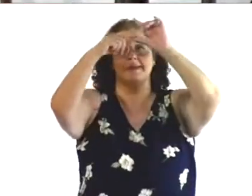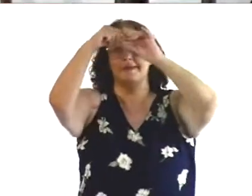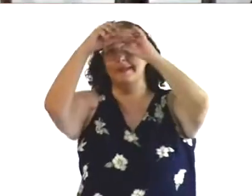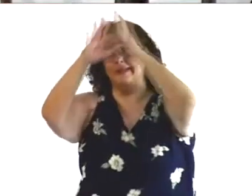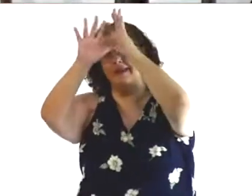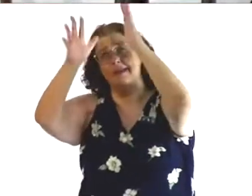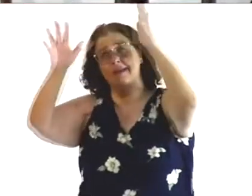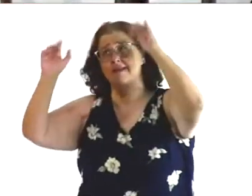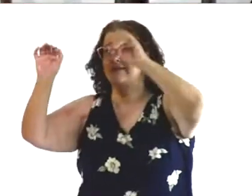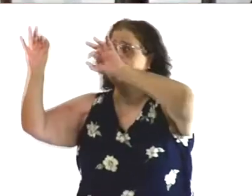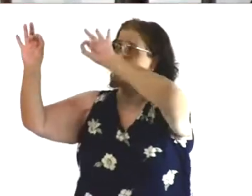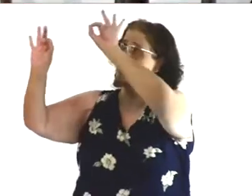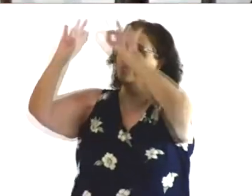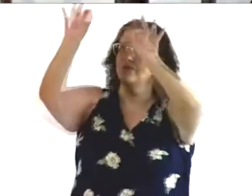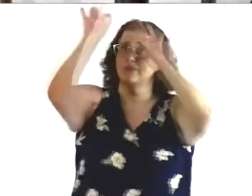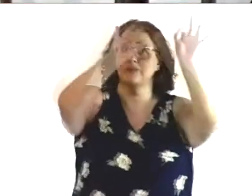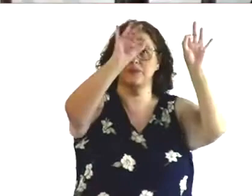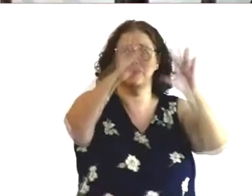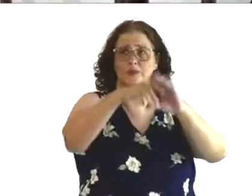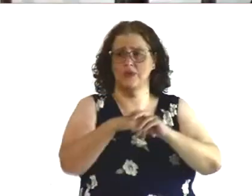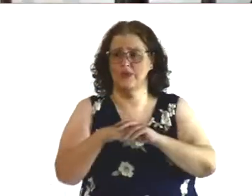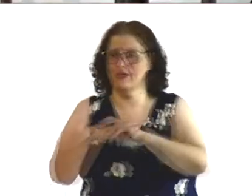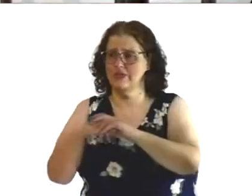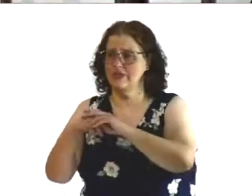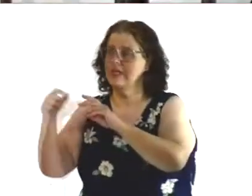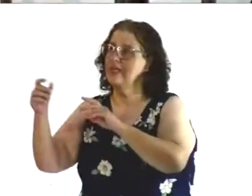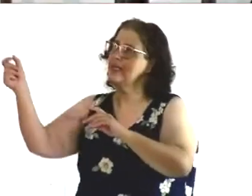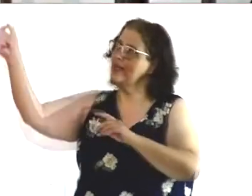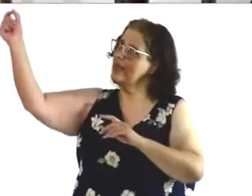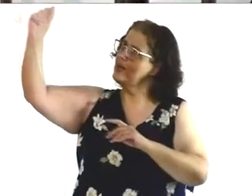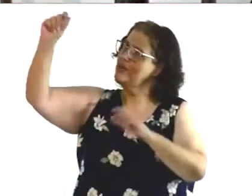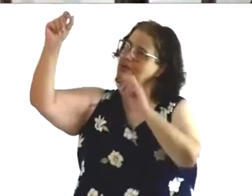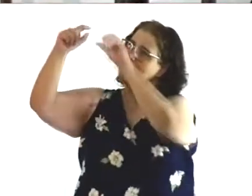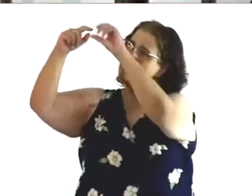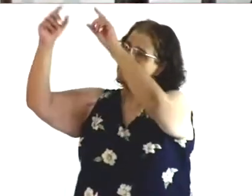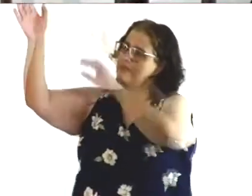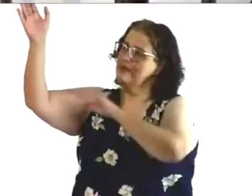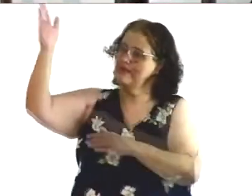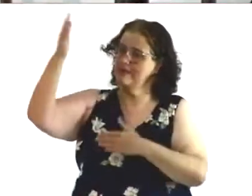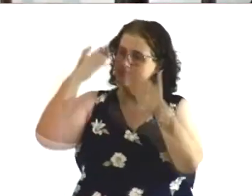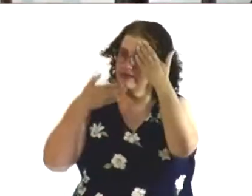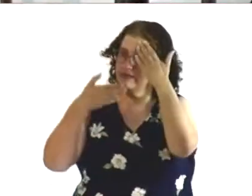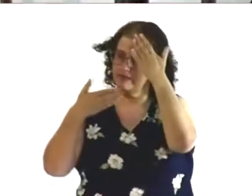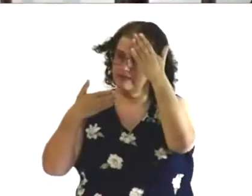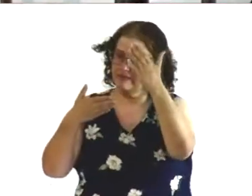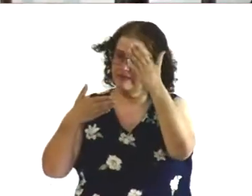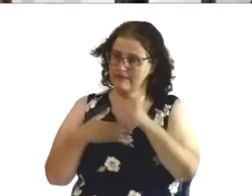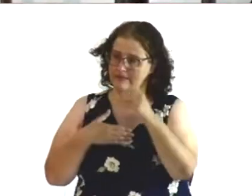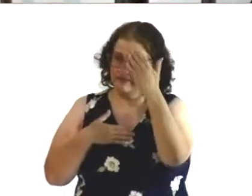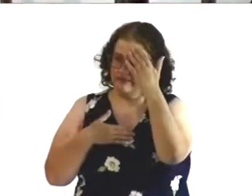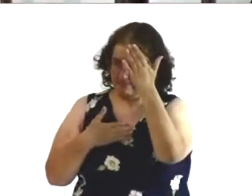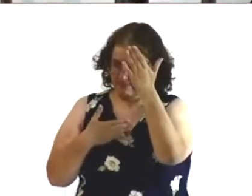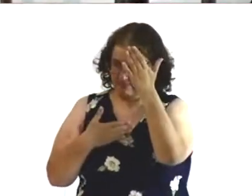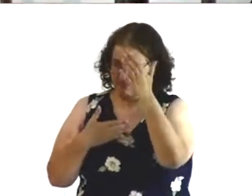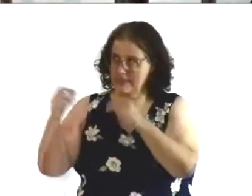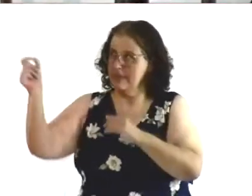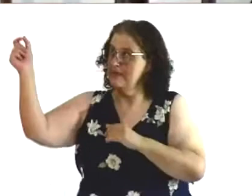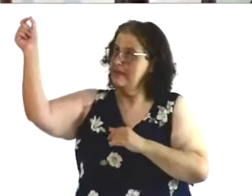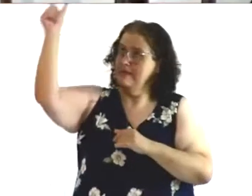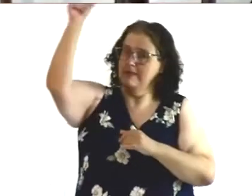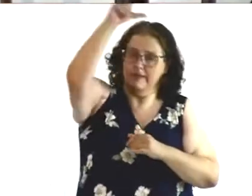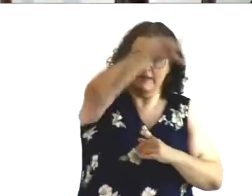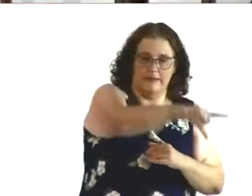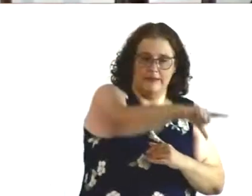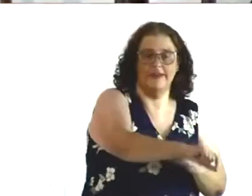em determinados momentos estrelas cadentes, que nós chamamos de estrelas cadentes, cortam o céu. Desde